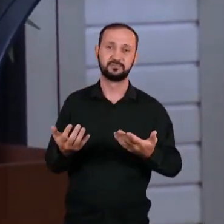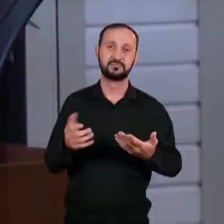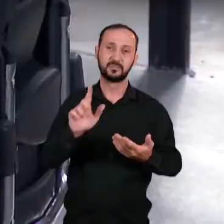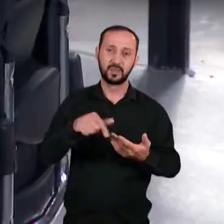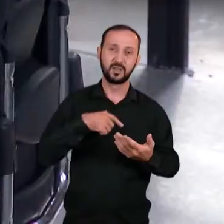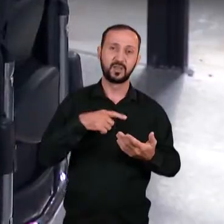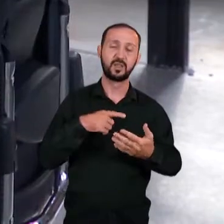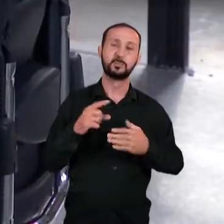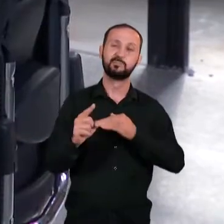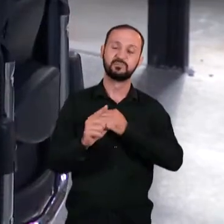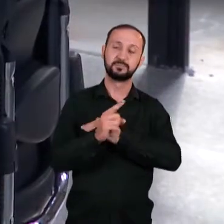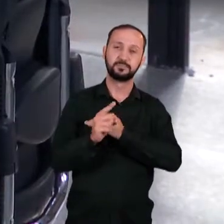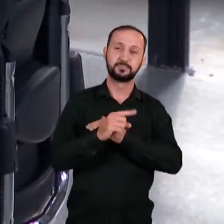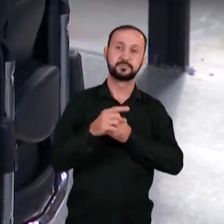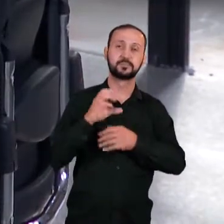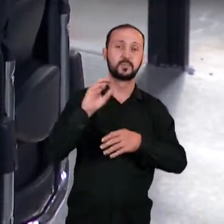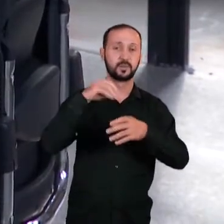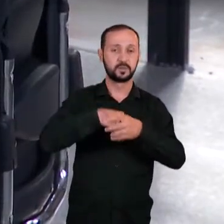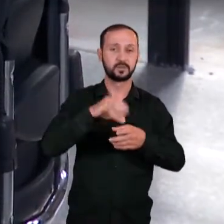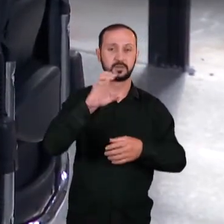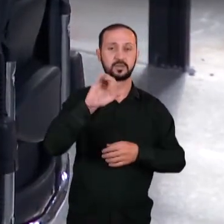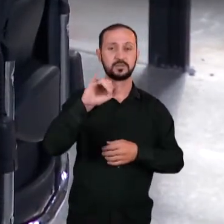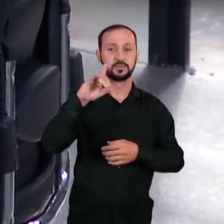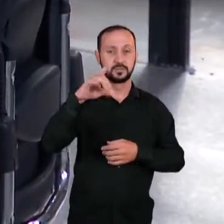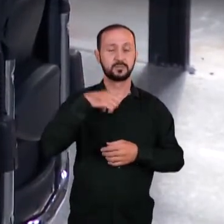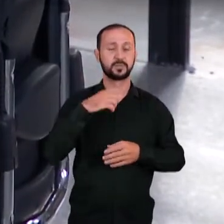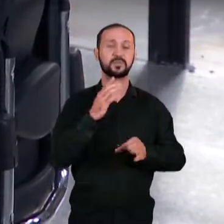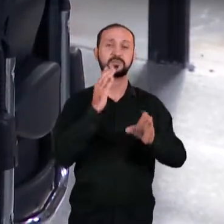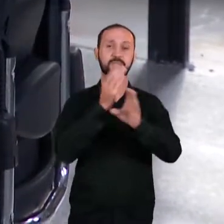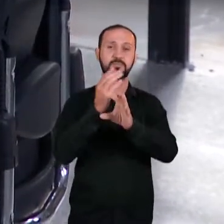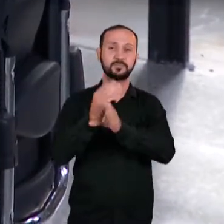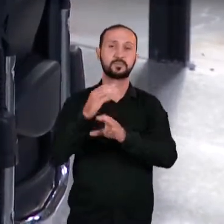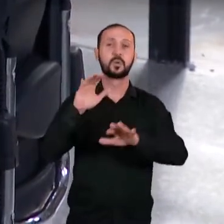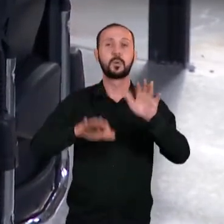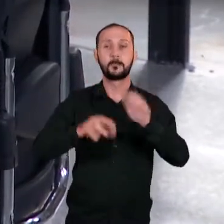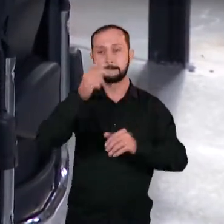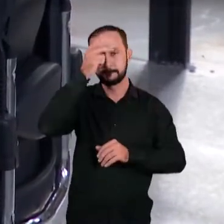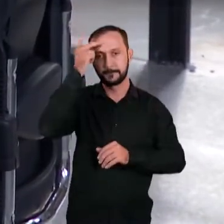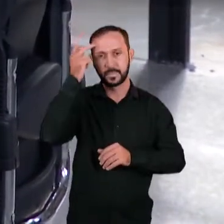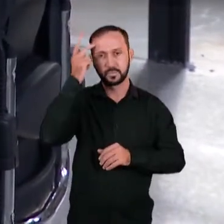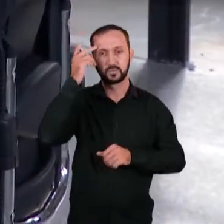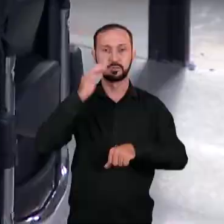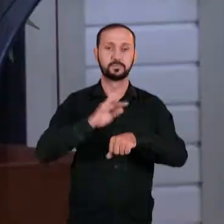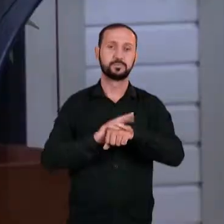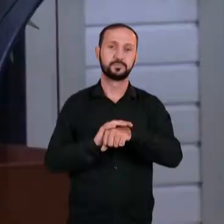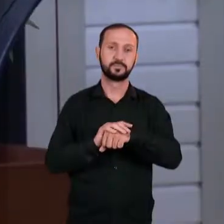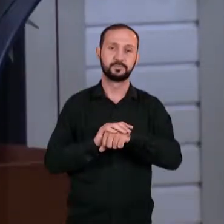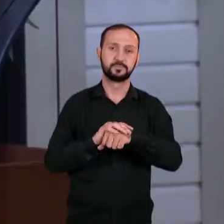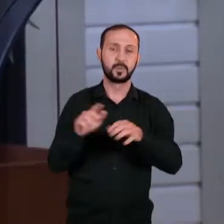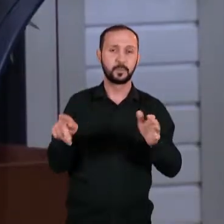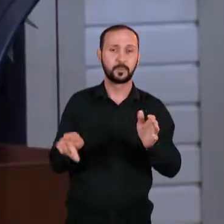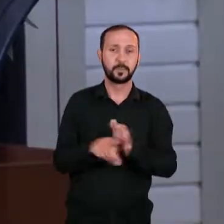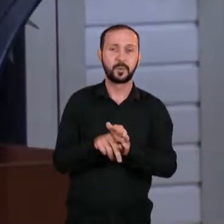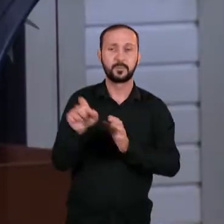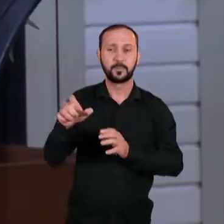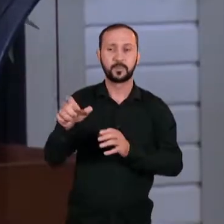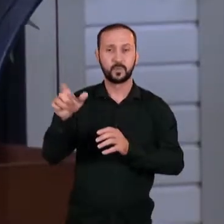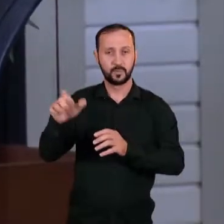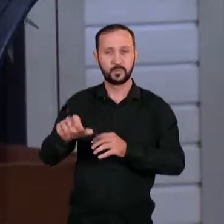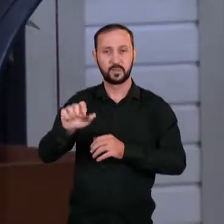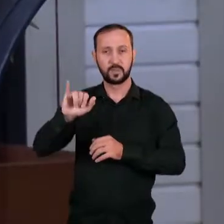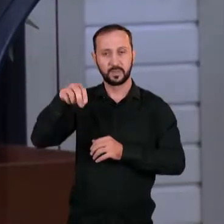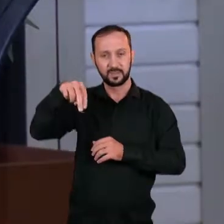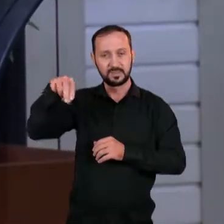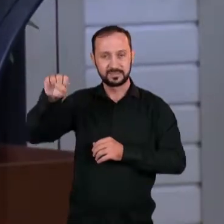instrumento do burnout estar na CID justamente é para a gente começar a identificar aquelas pessoas que adoecem, até para a própria Previdência, a gente saber quantos % a